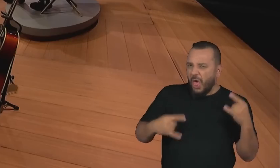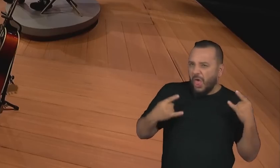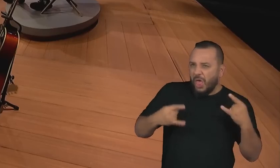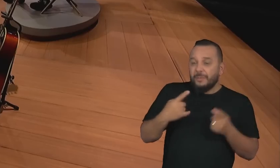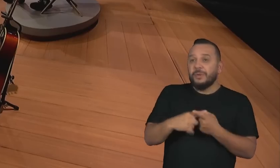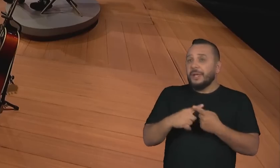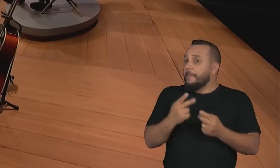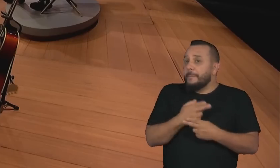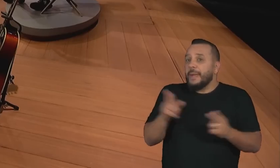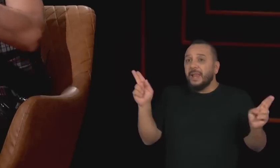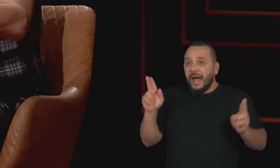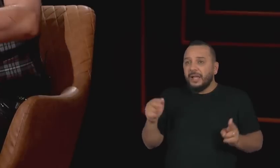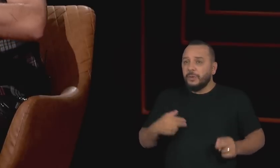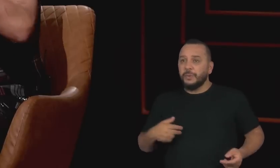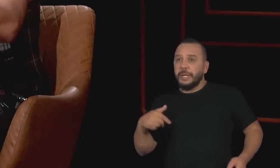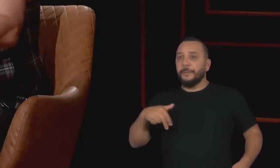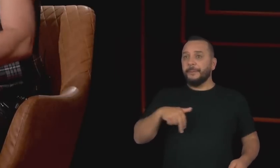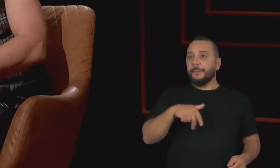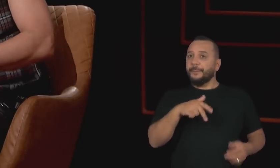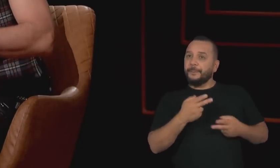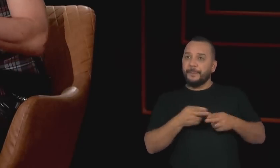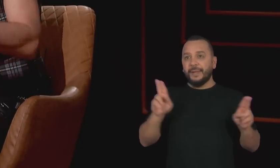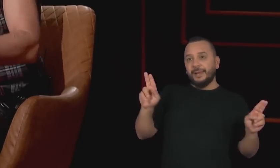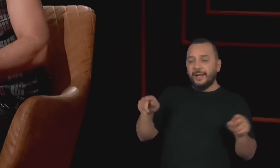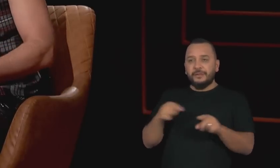louco, né? Então, mas isso